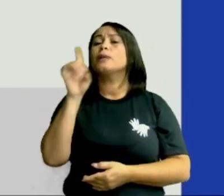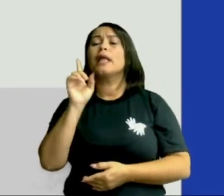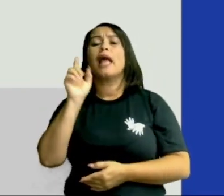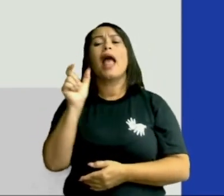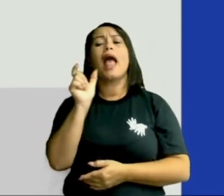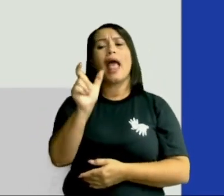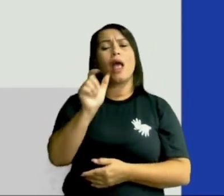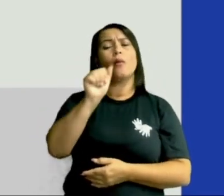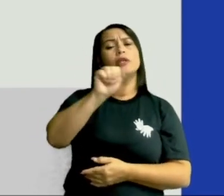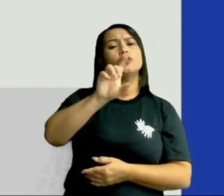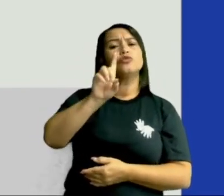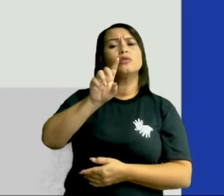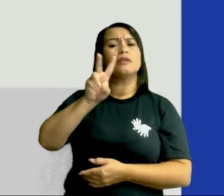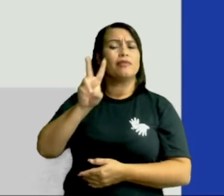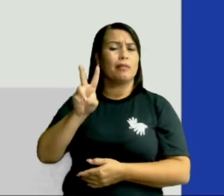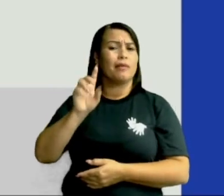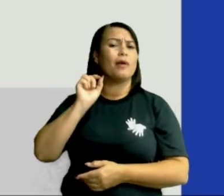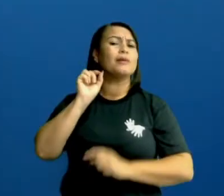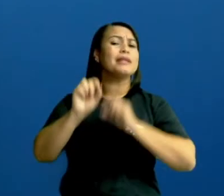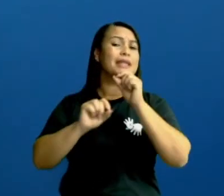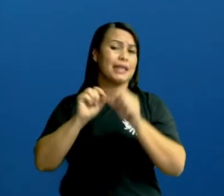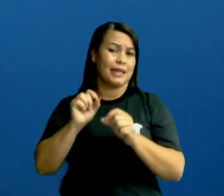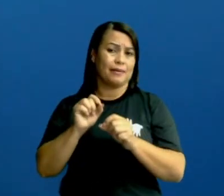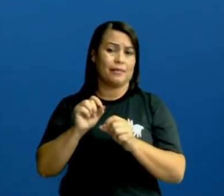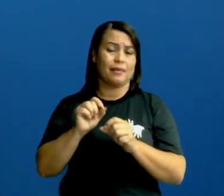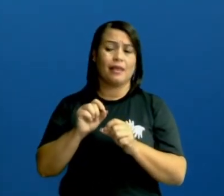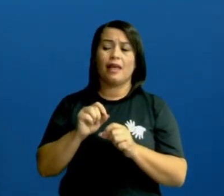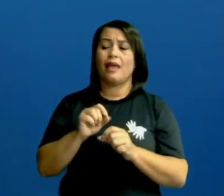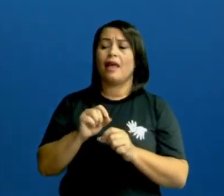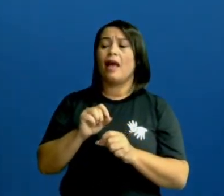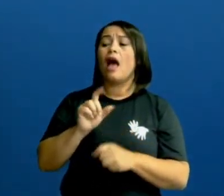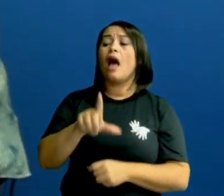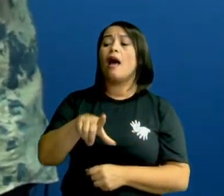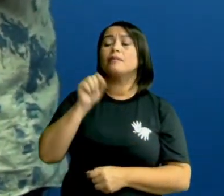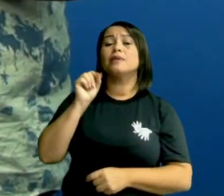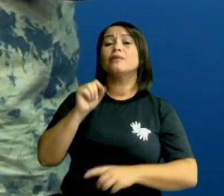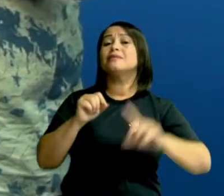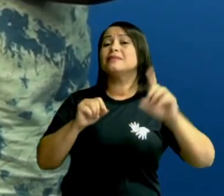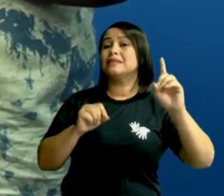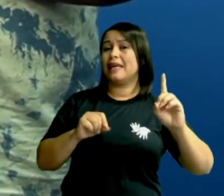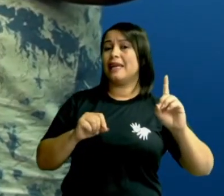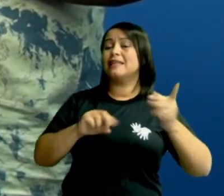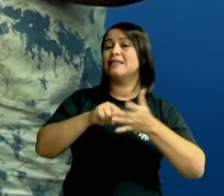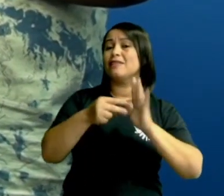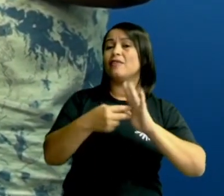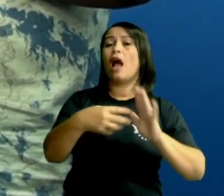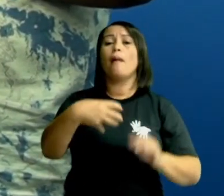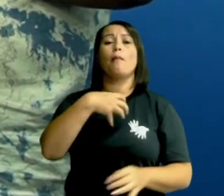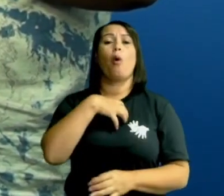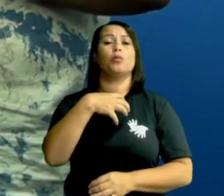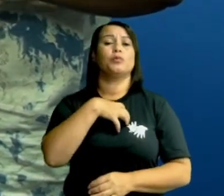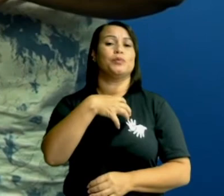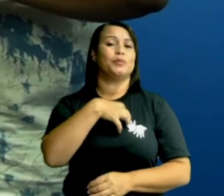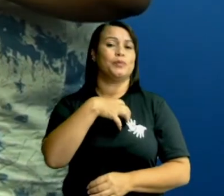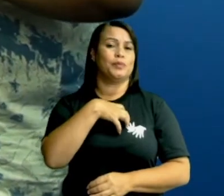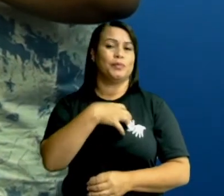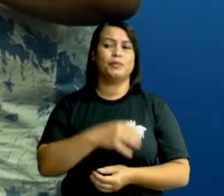adjunto adverbial de. Opção D é um adjunto adverbial de